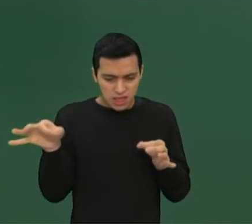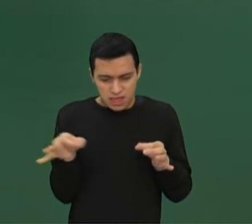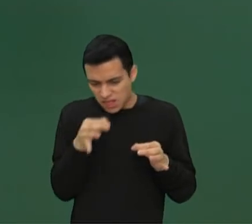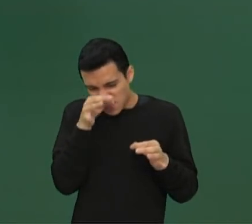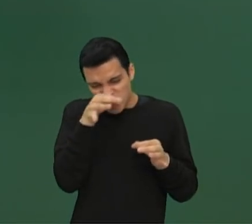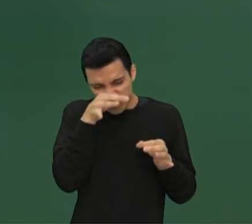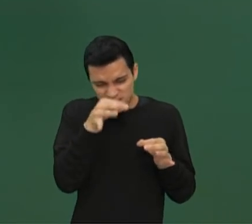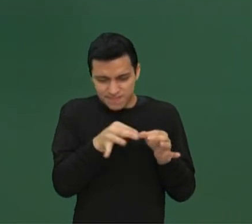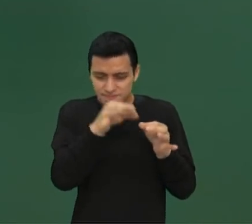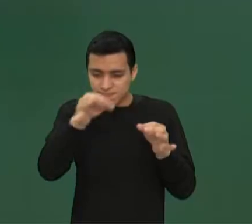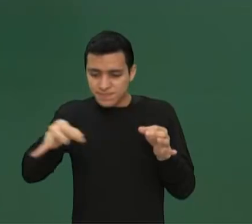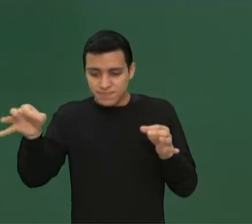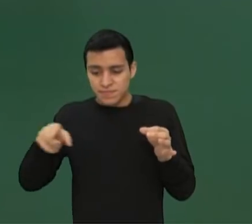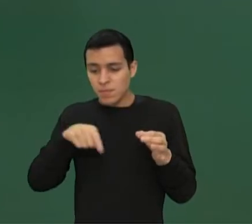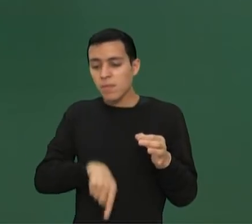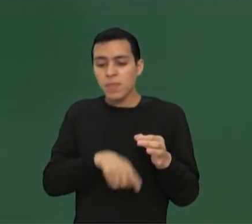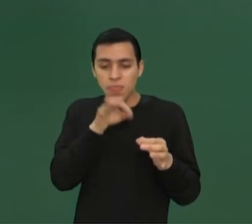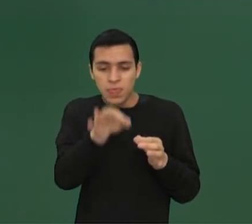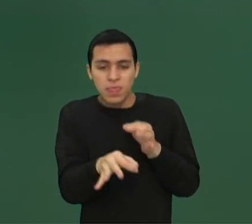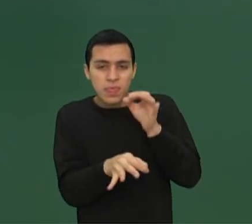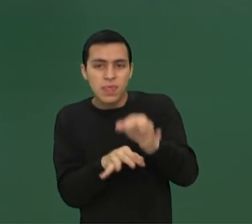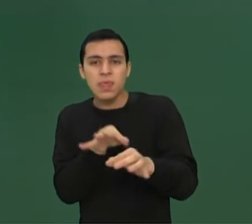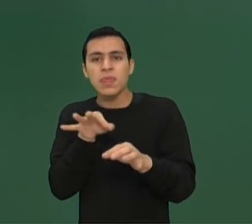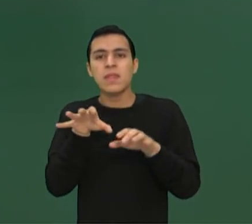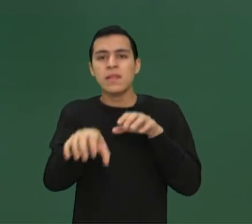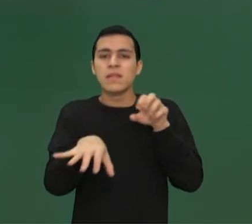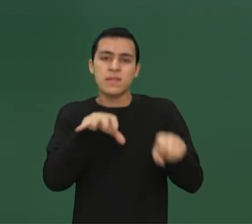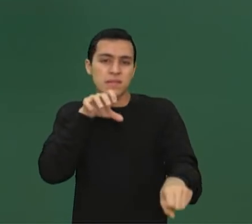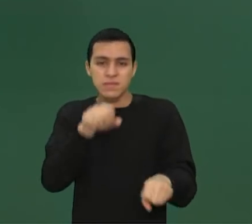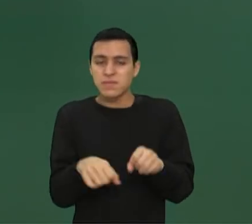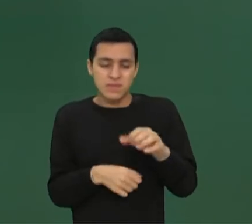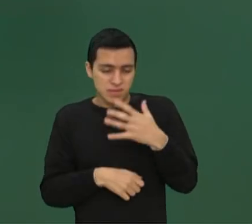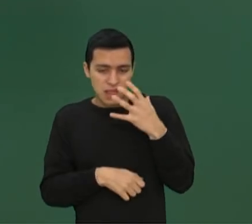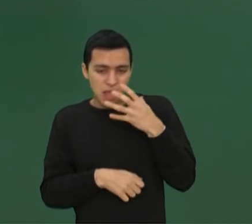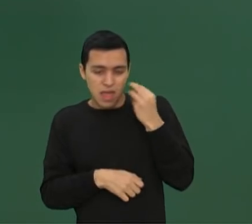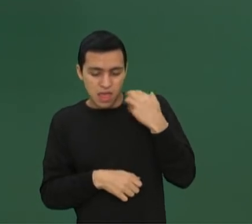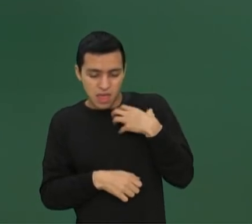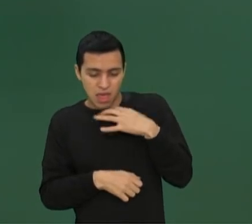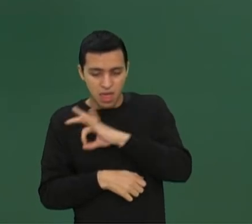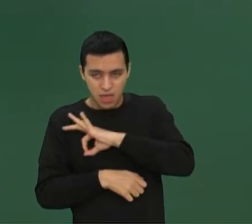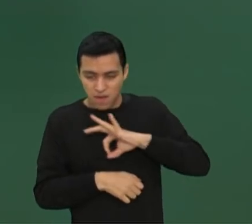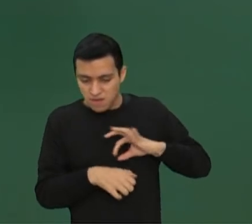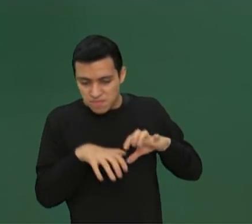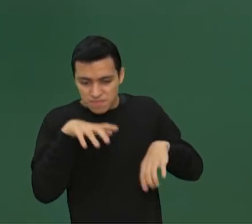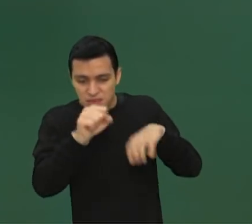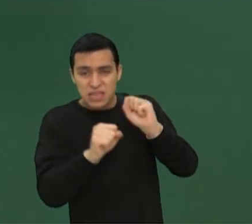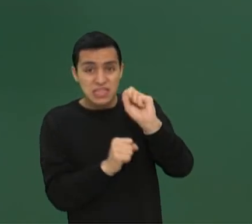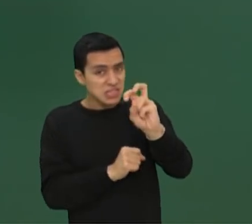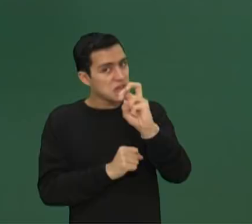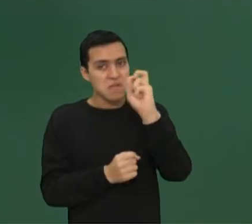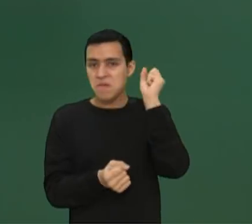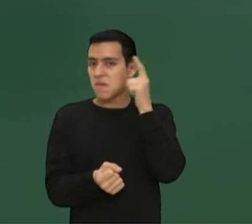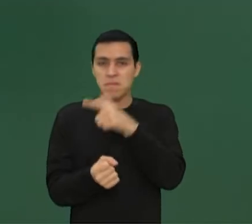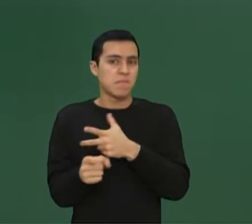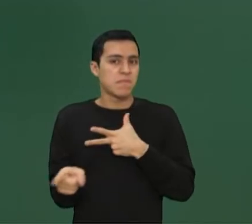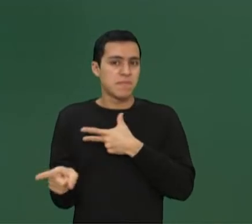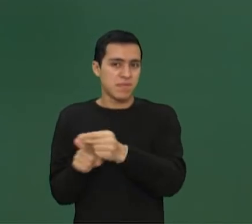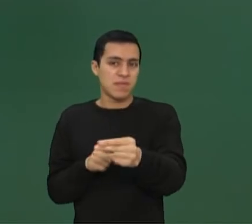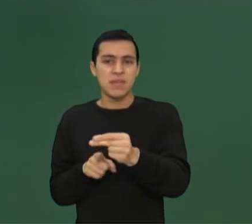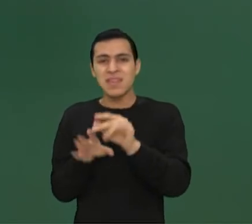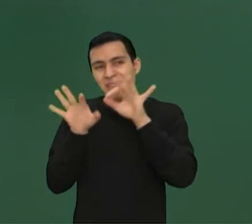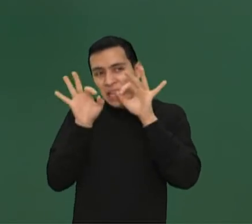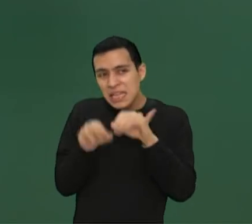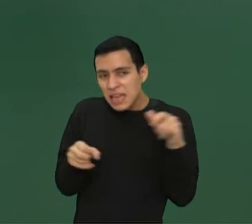andando 2, 3 casas ali, enquanto isso ela vai capturando e capturou os 5 cachorros ali e ganhou. Então, o ideal é jogar ela